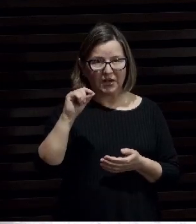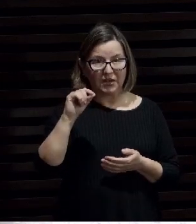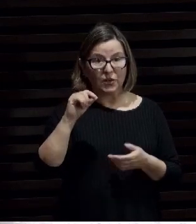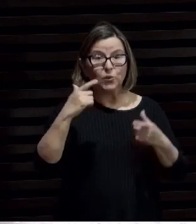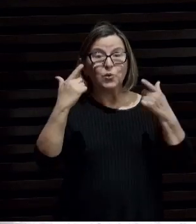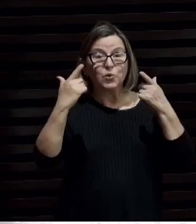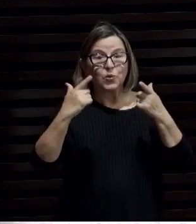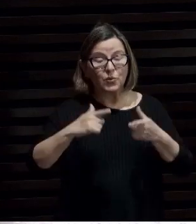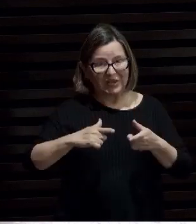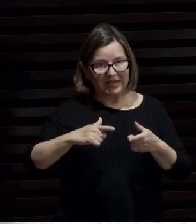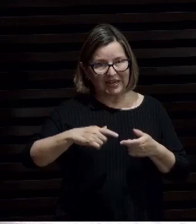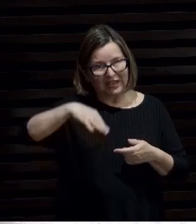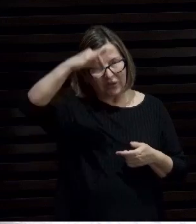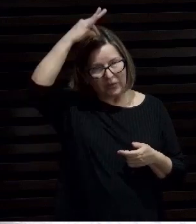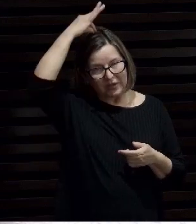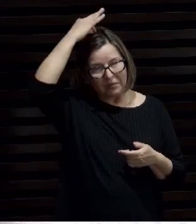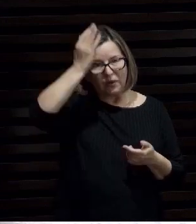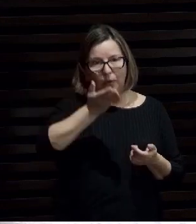soprar.